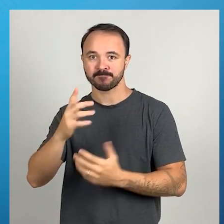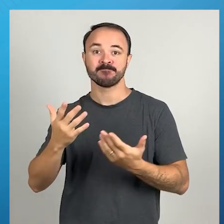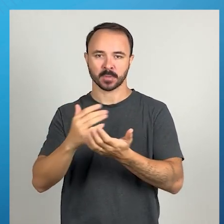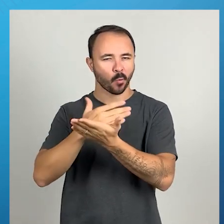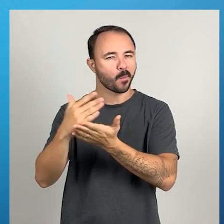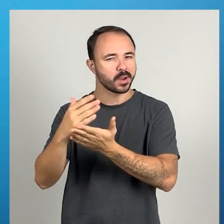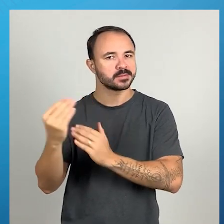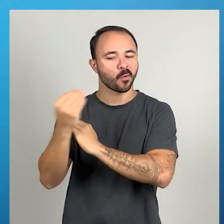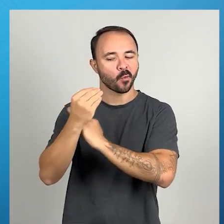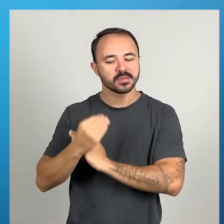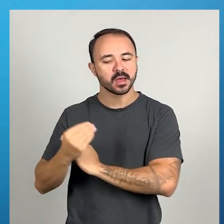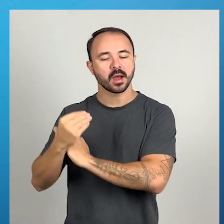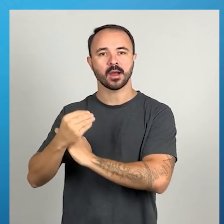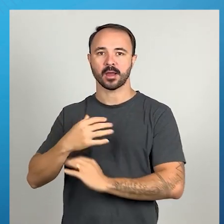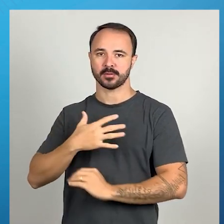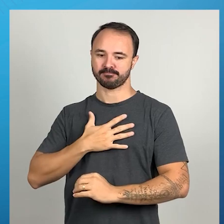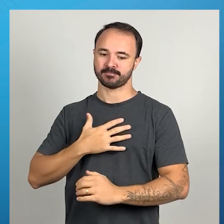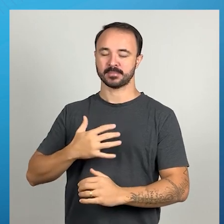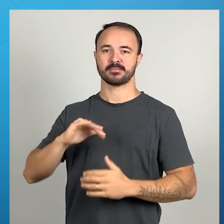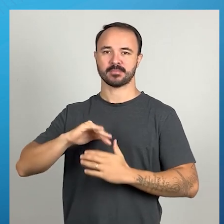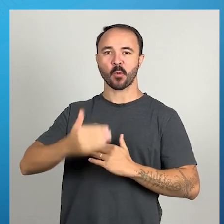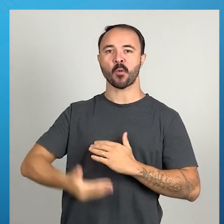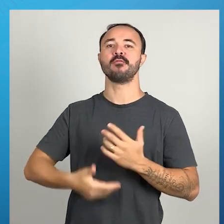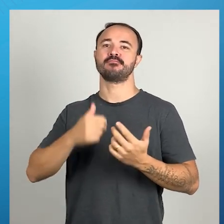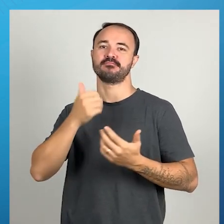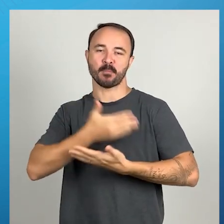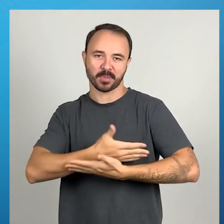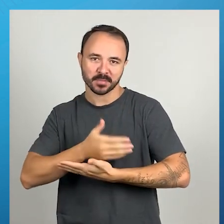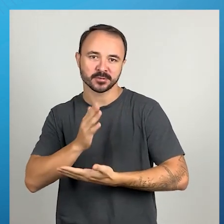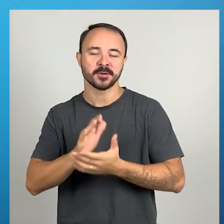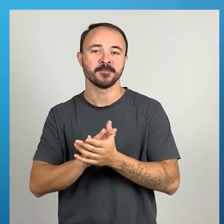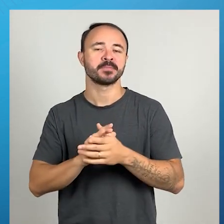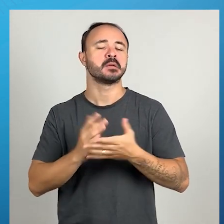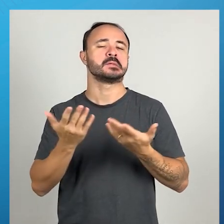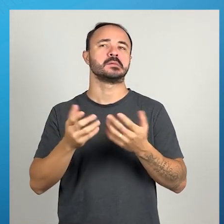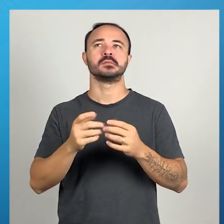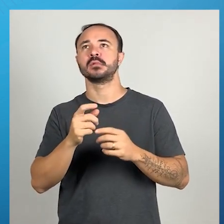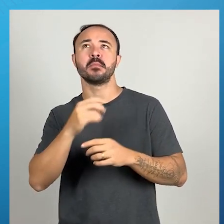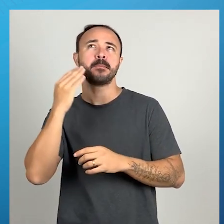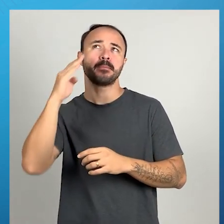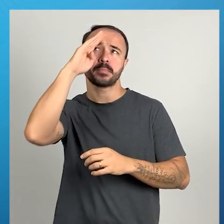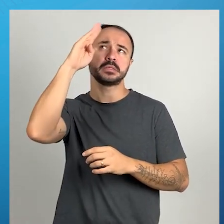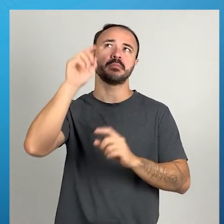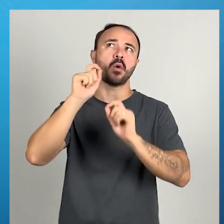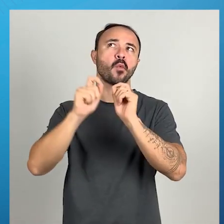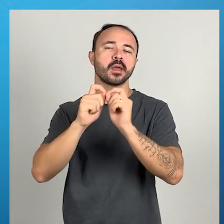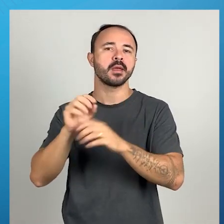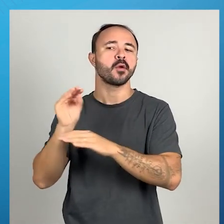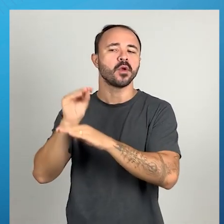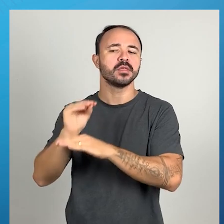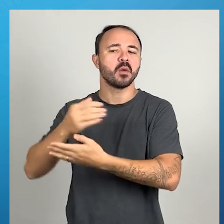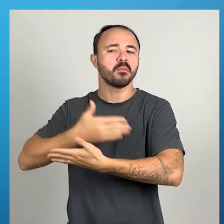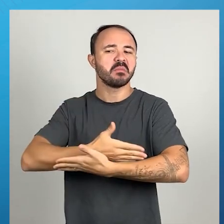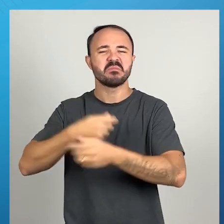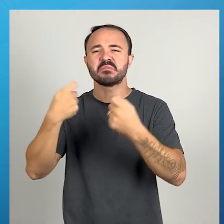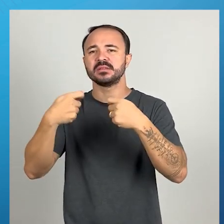Então, por que é importante cuidar adequadamente de um bebê? E quais são os principais cuidados que um bebê precisa? Então, na aula de hoje,